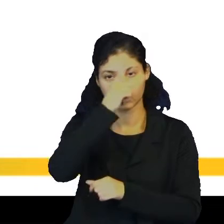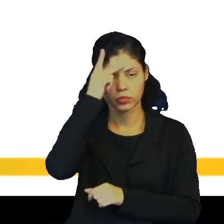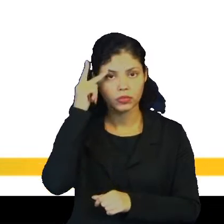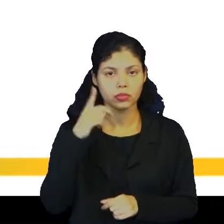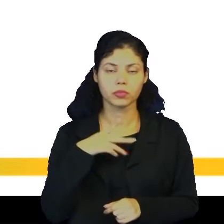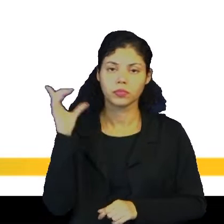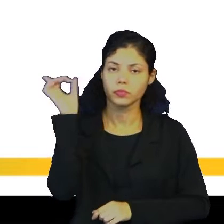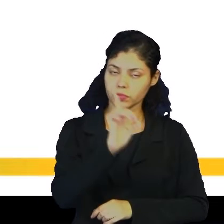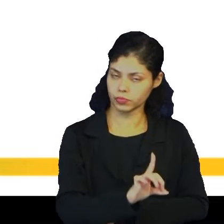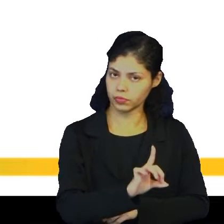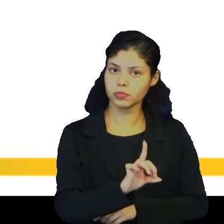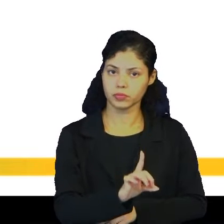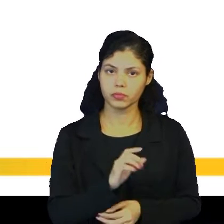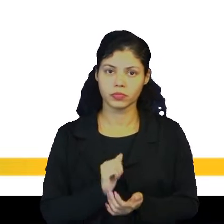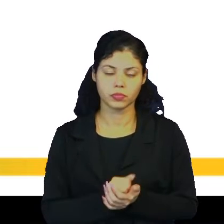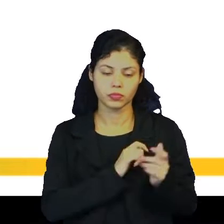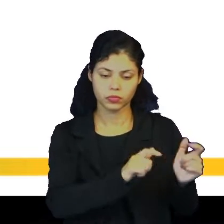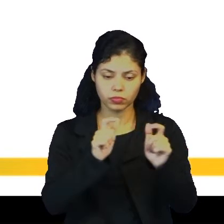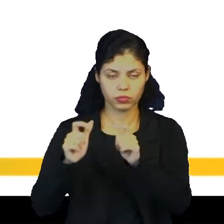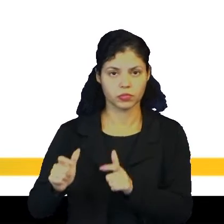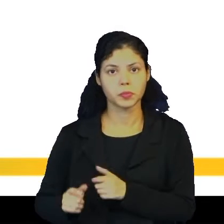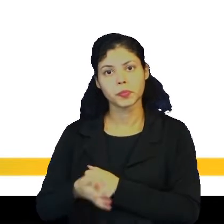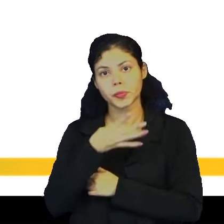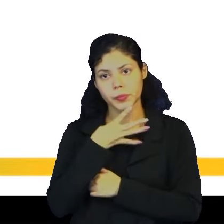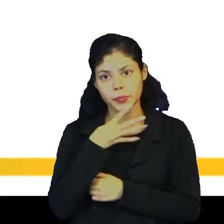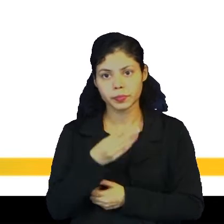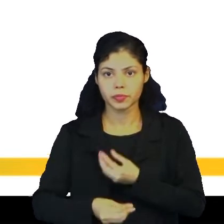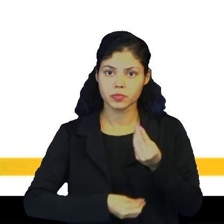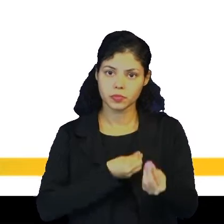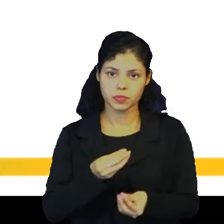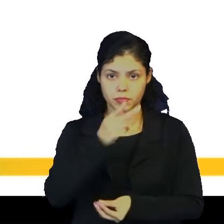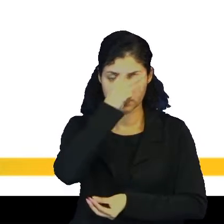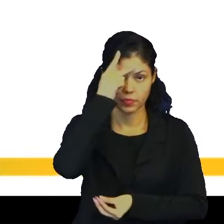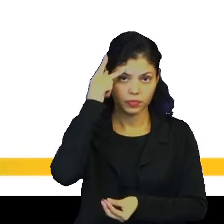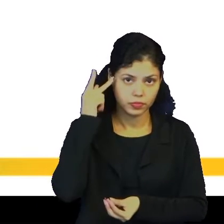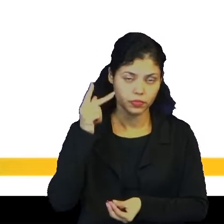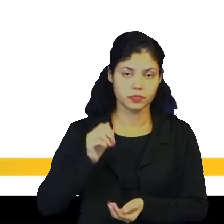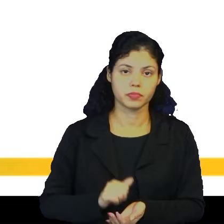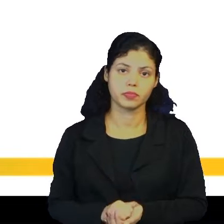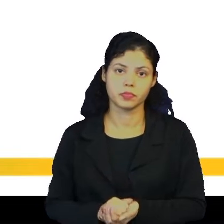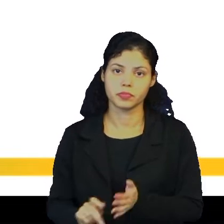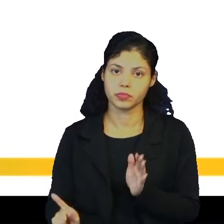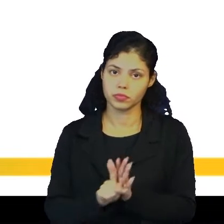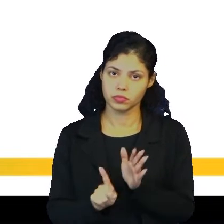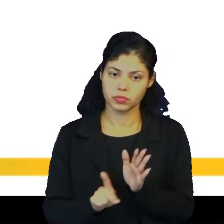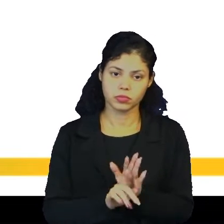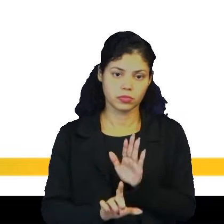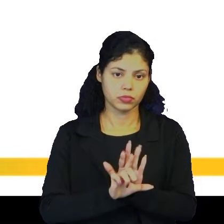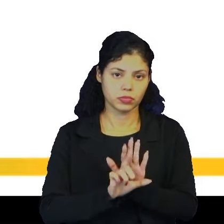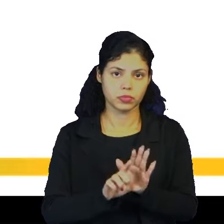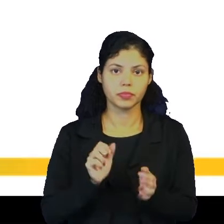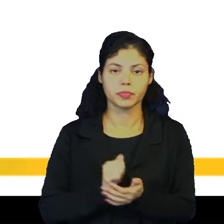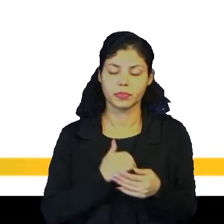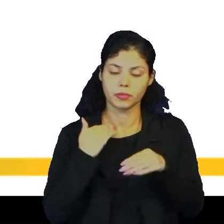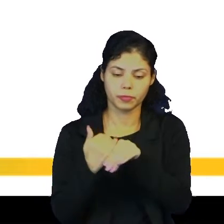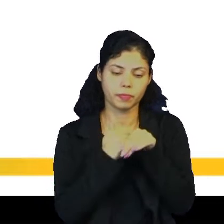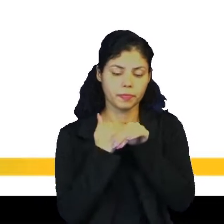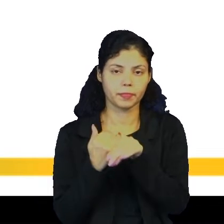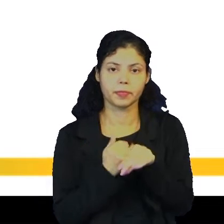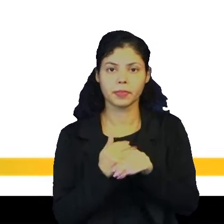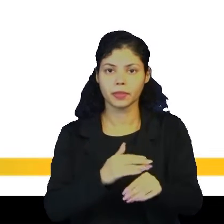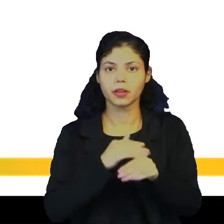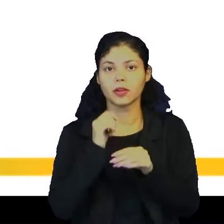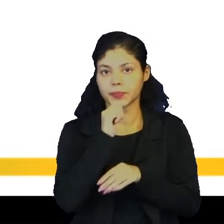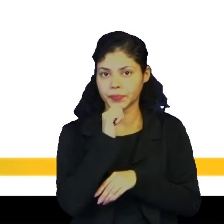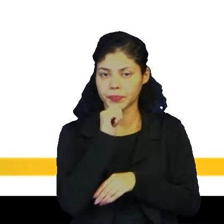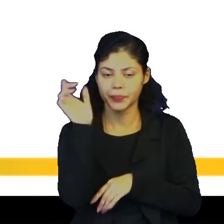tem direito de ser, em todos os lugares, reconhecidas como pessoa perante a lei. Todos são iguais perante a lei e